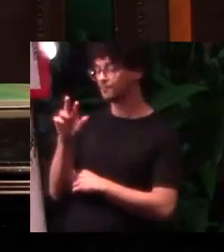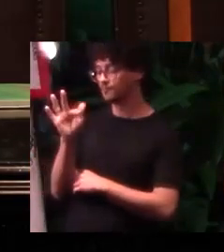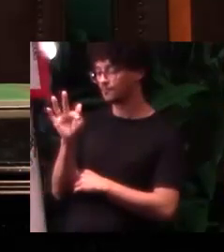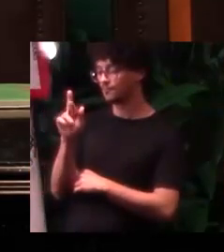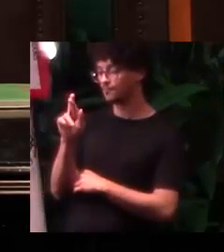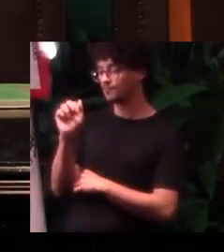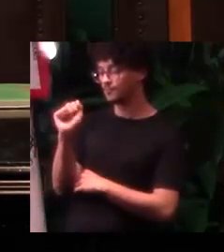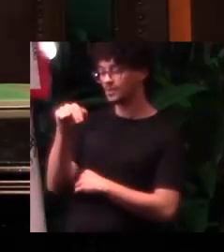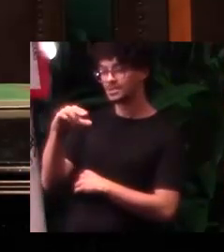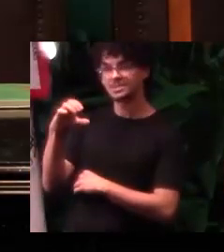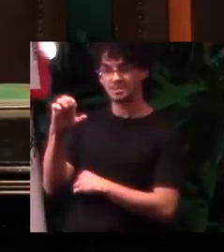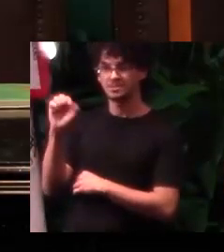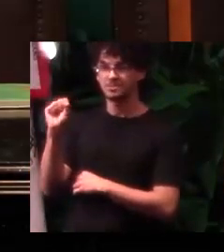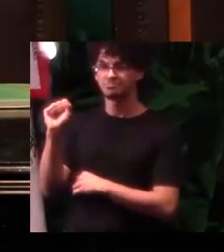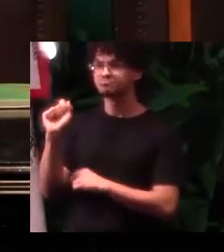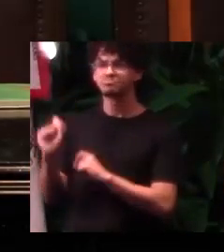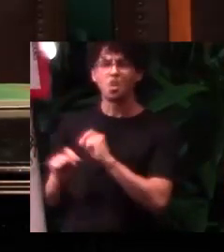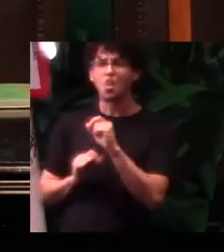o direito